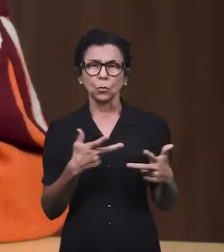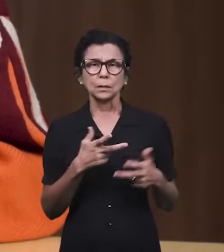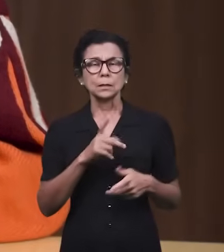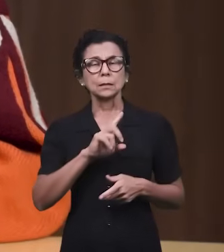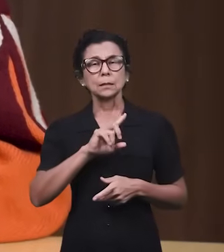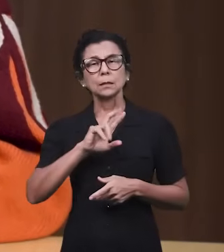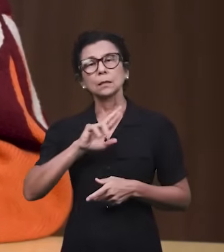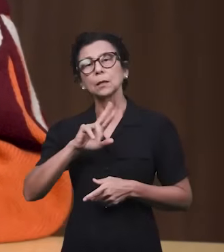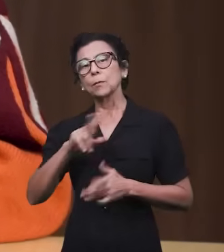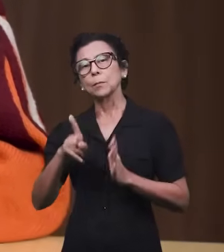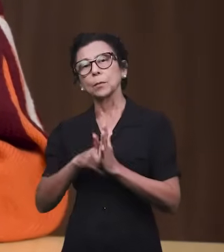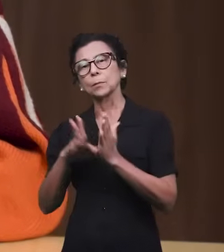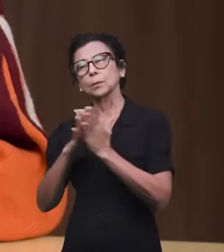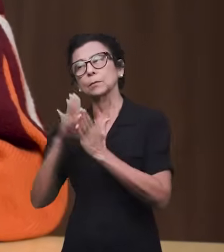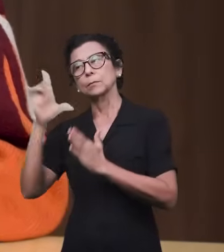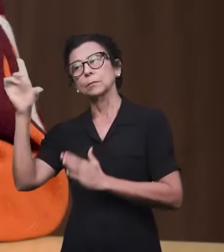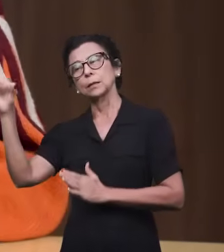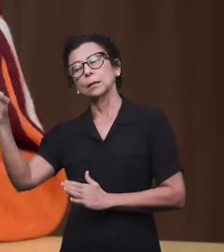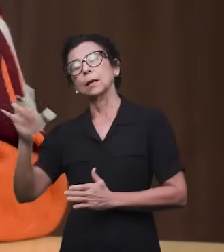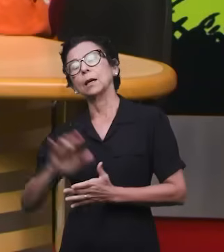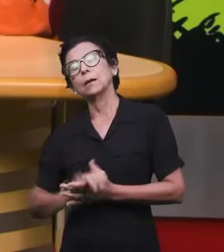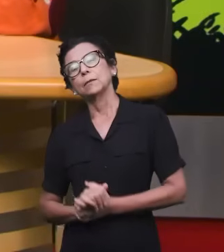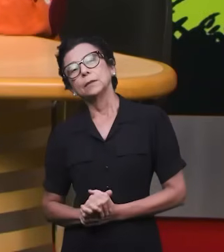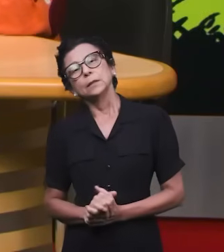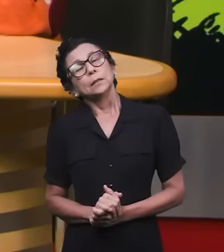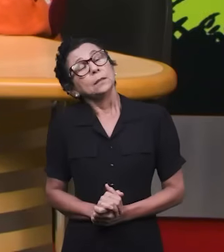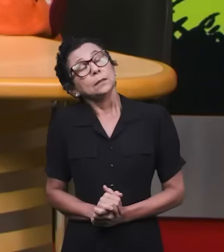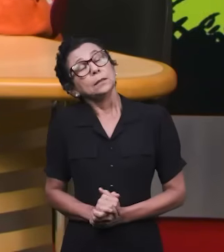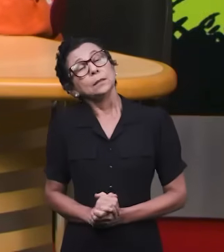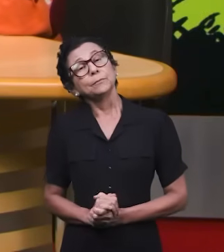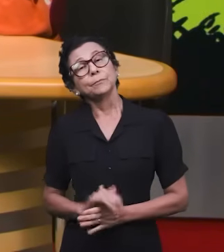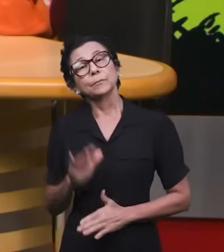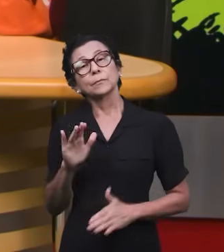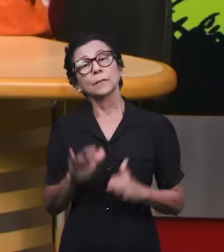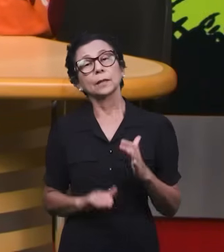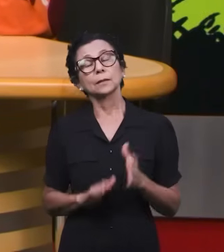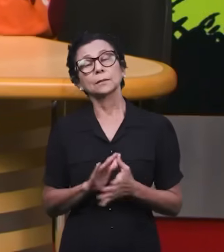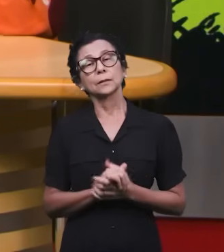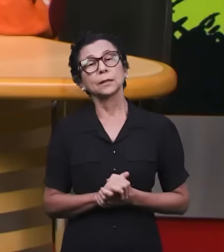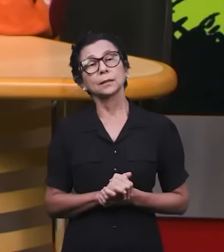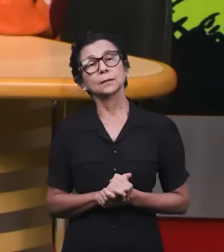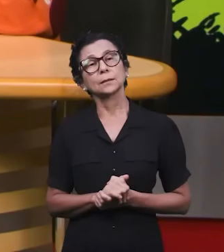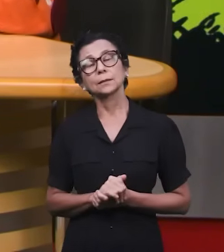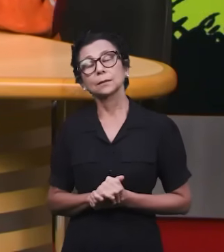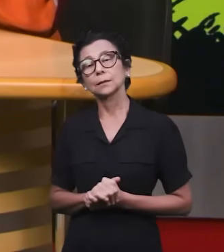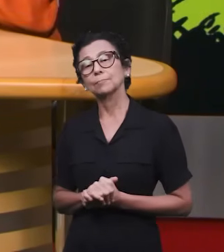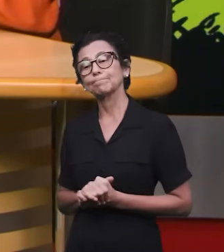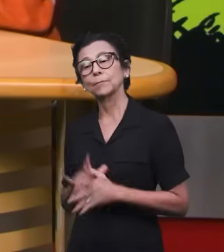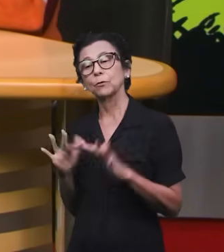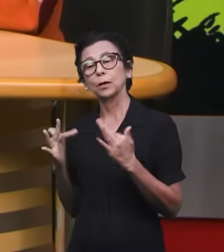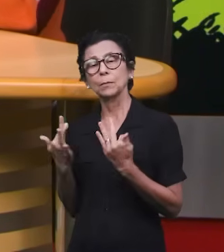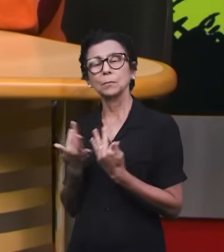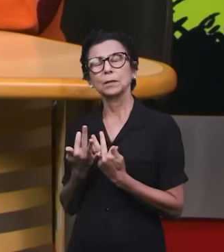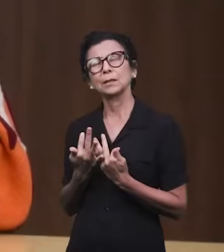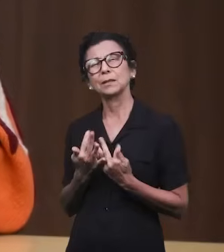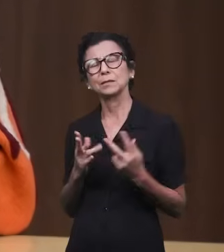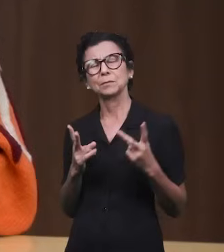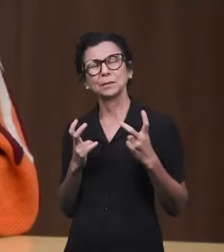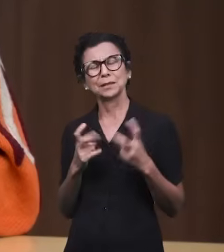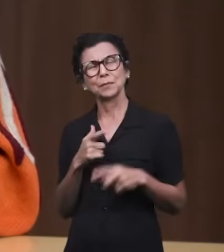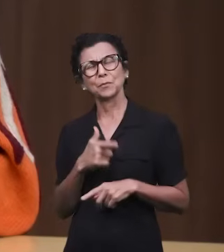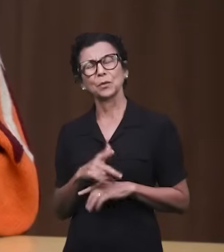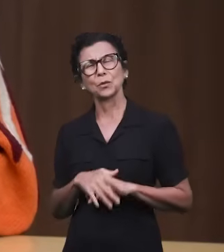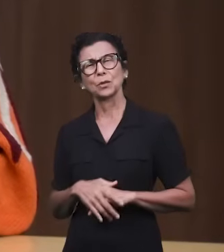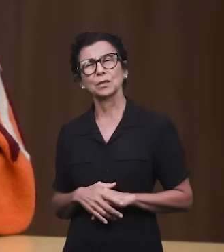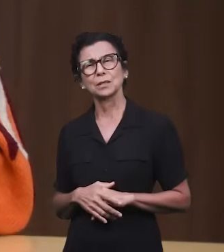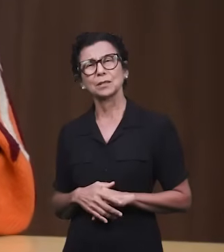silenciosa, até o pai percebendo que o filho está tão distante, como a Jaque vai nos falando. Então a palavra do Senhor também nos